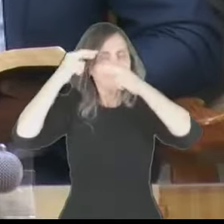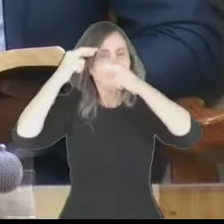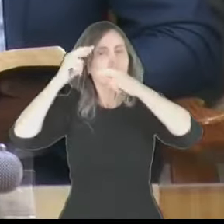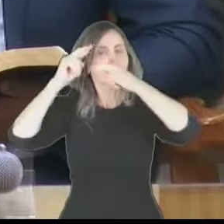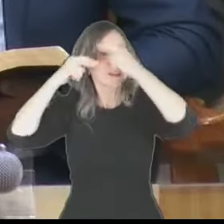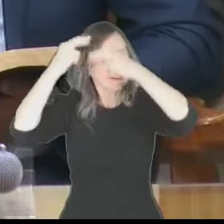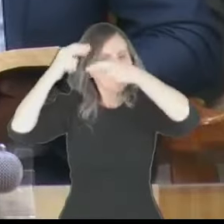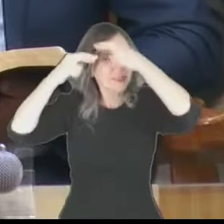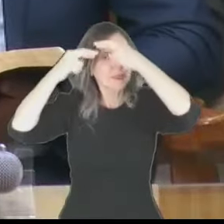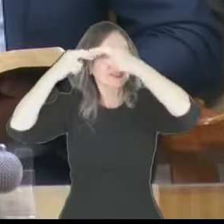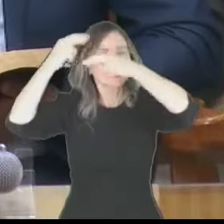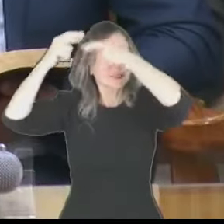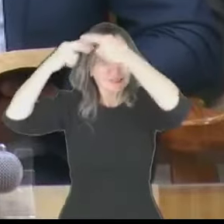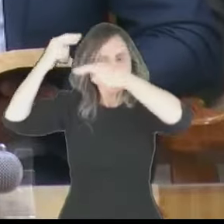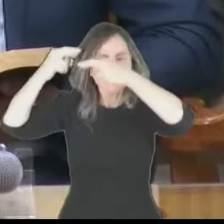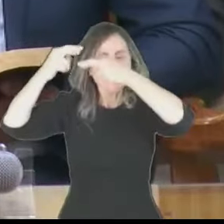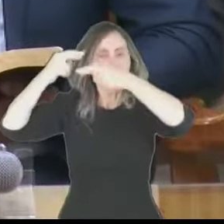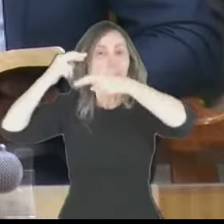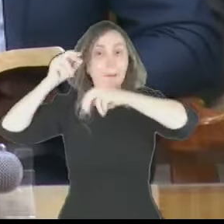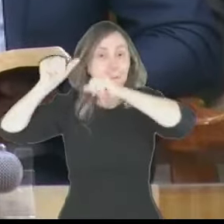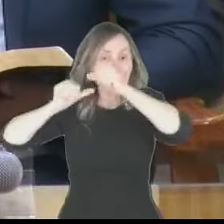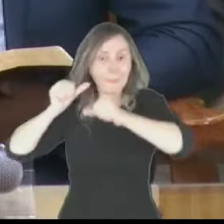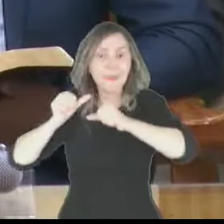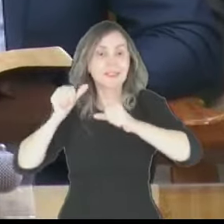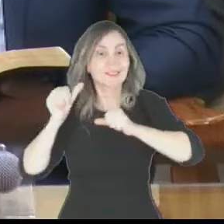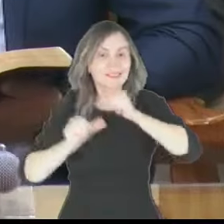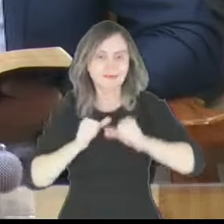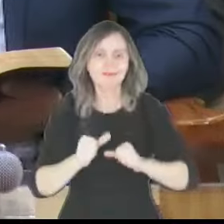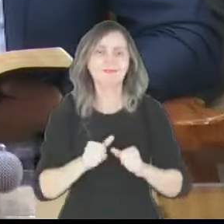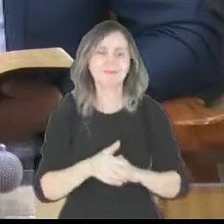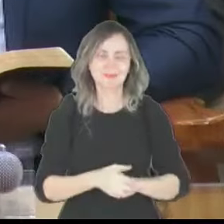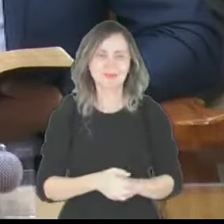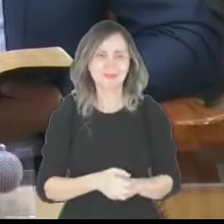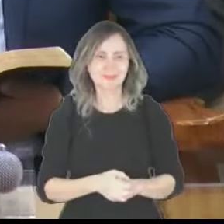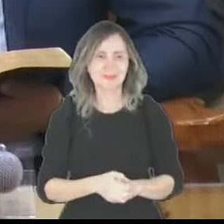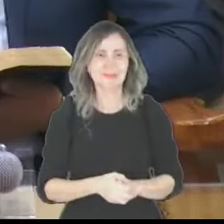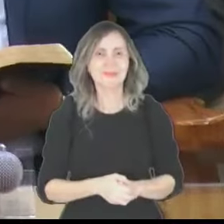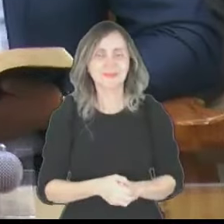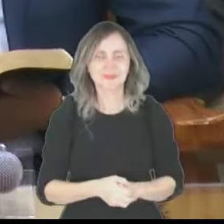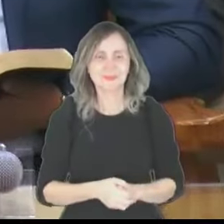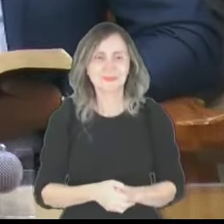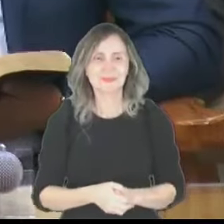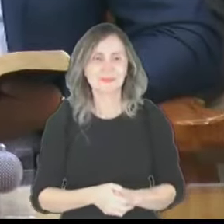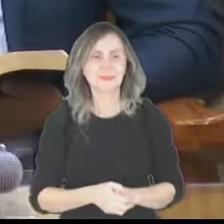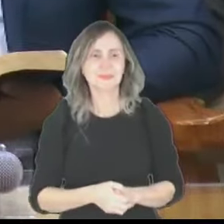Transformai-vos Pela renovação Do vosso entendimento